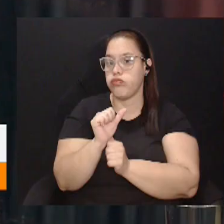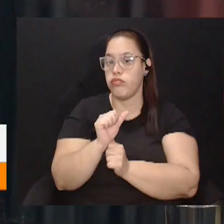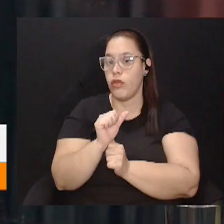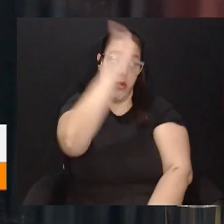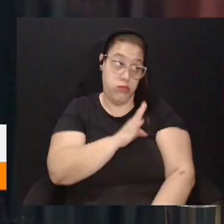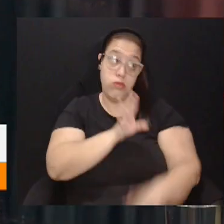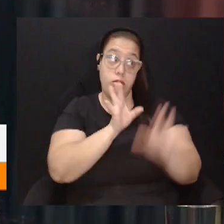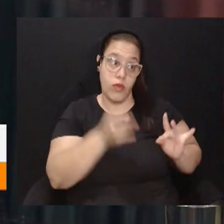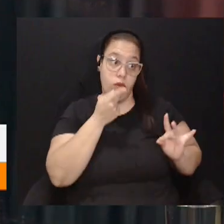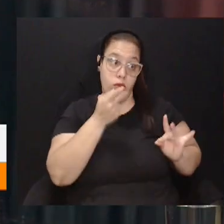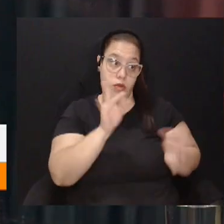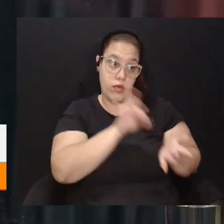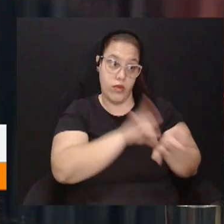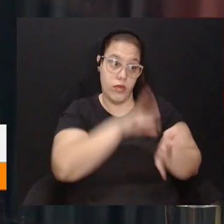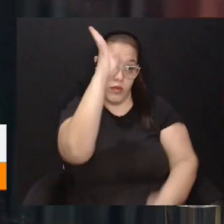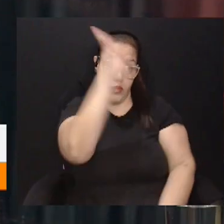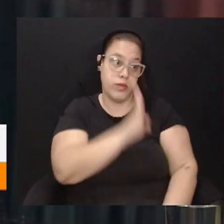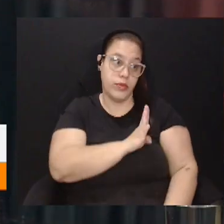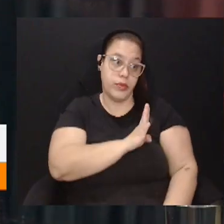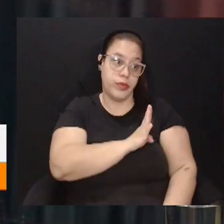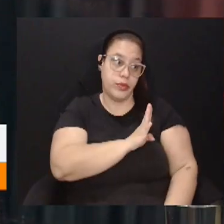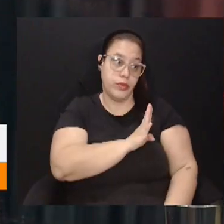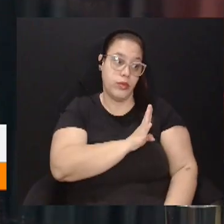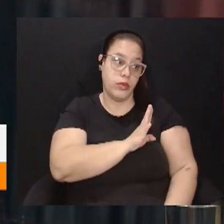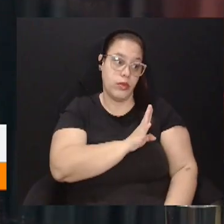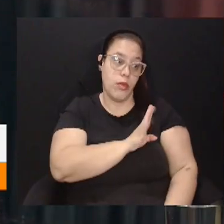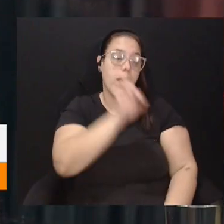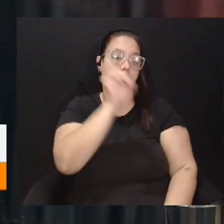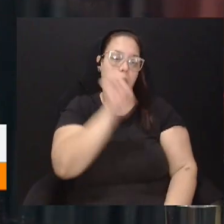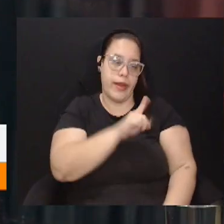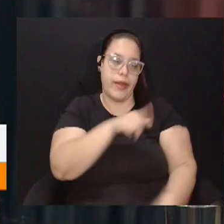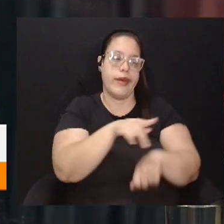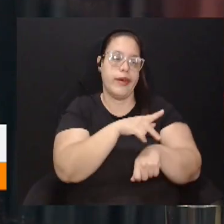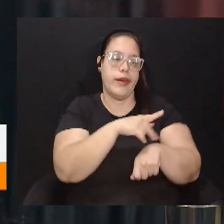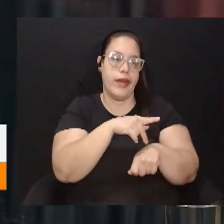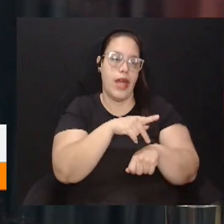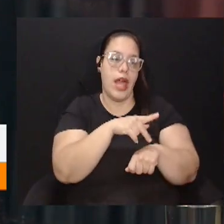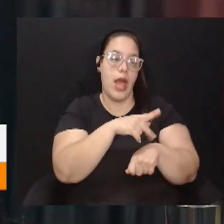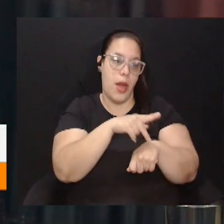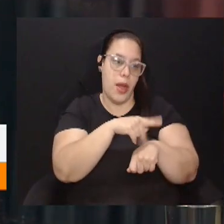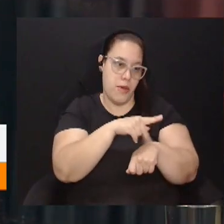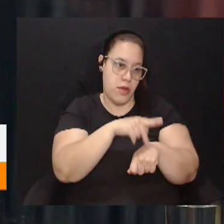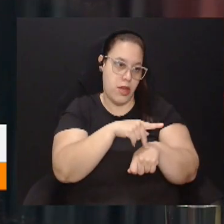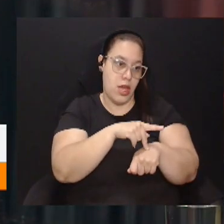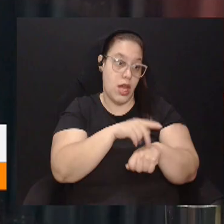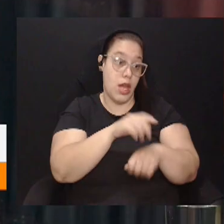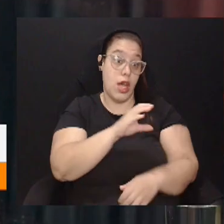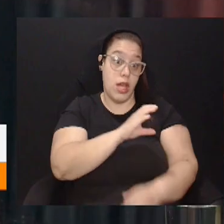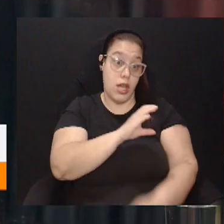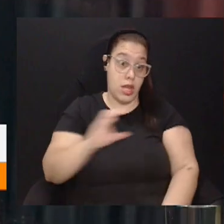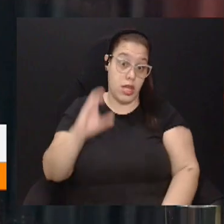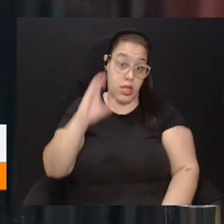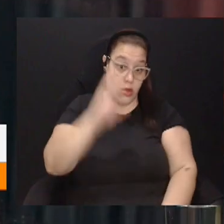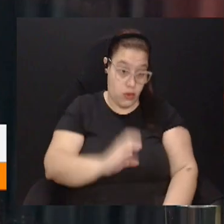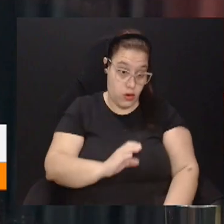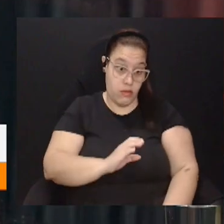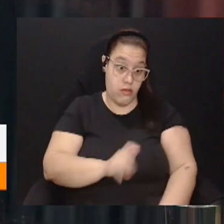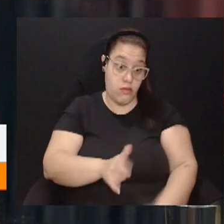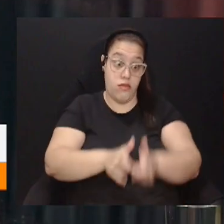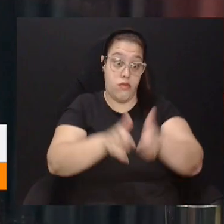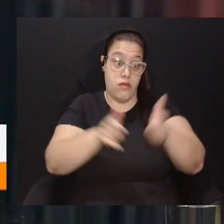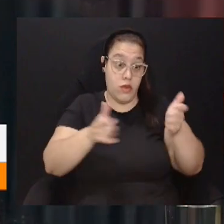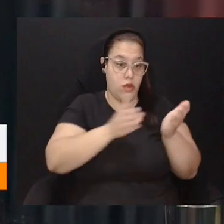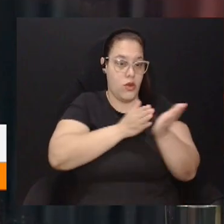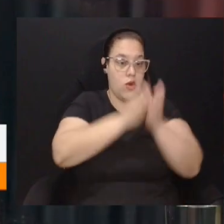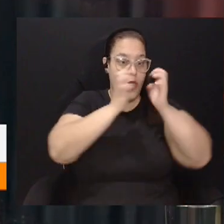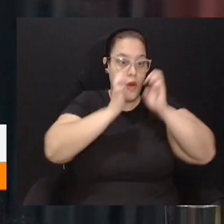realidade brasileira, o Brasil é um país católico, né? Uhum. Ultimamente nós temos tido um crescimento do segmento evangélico no